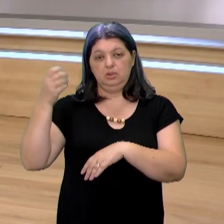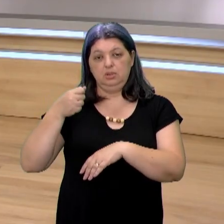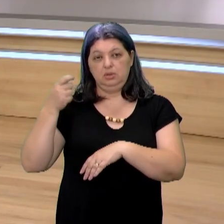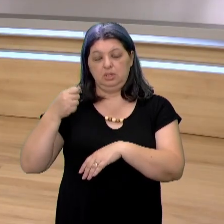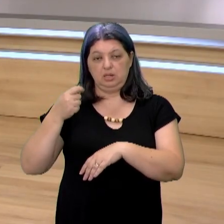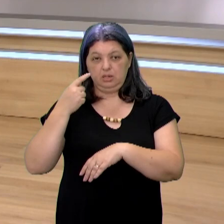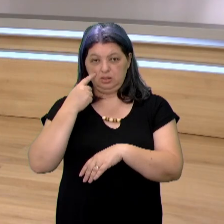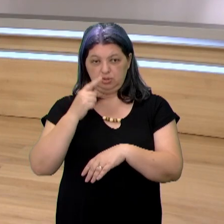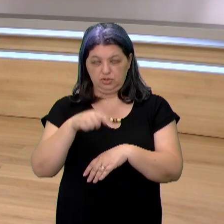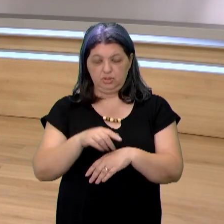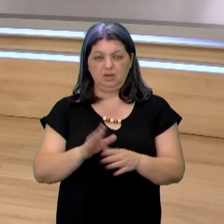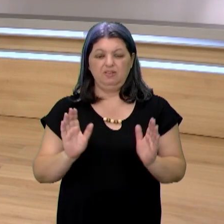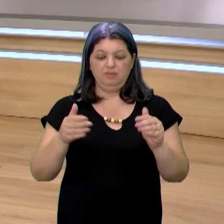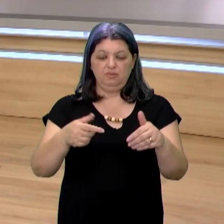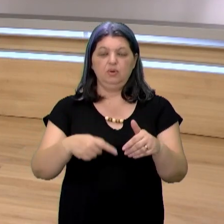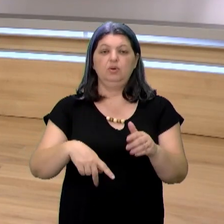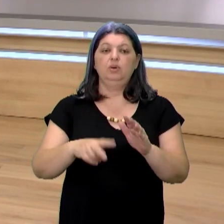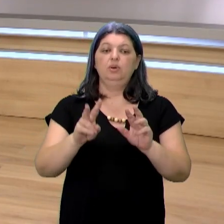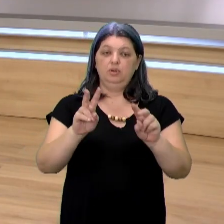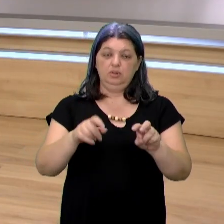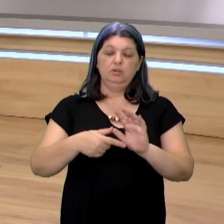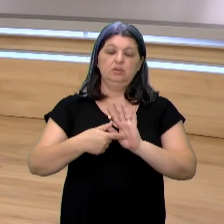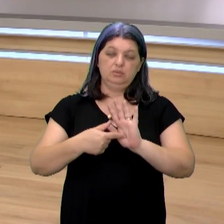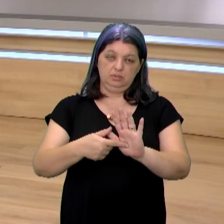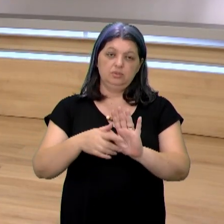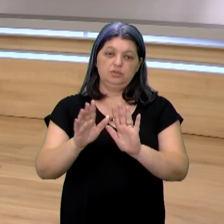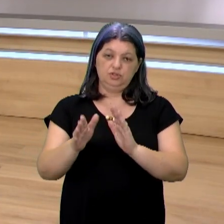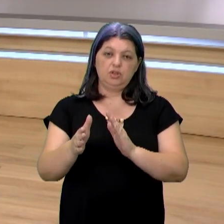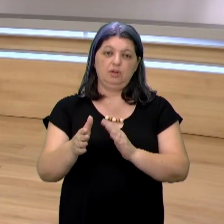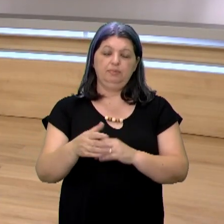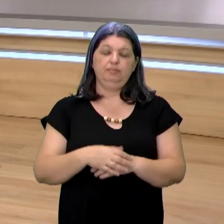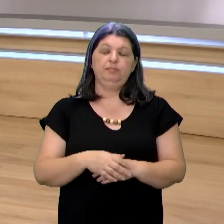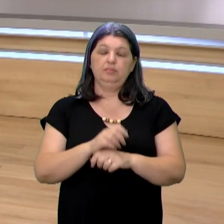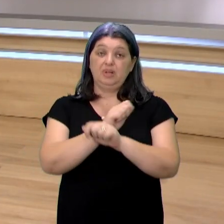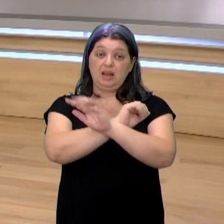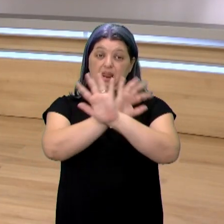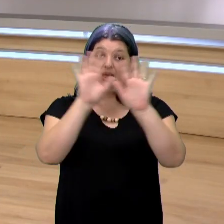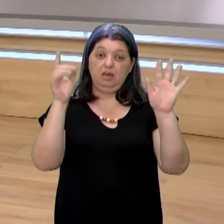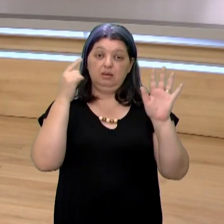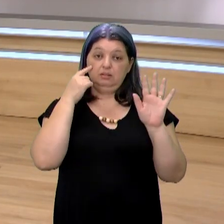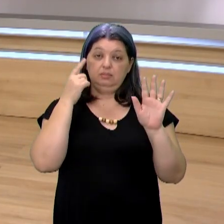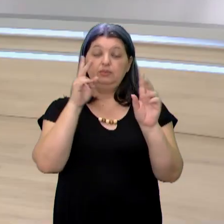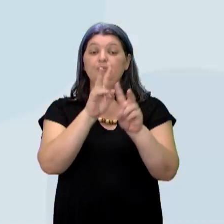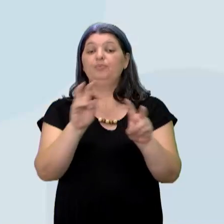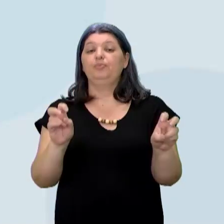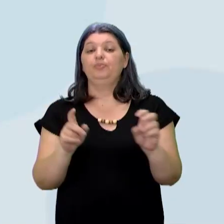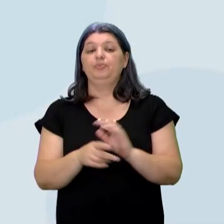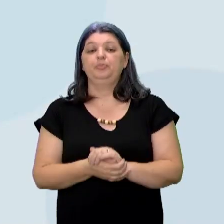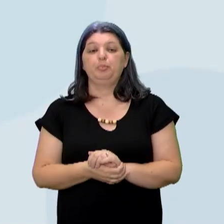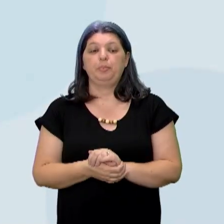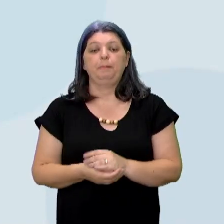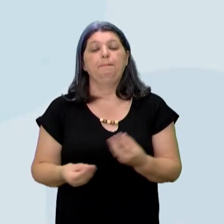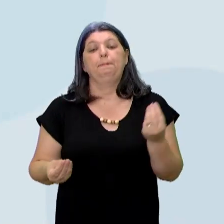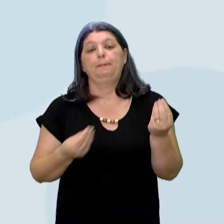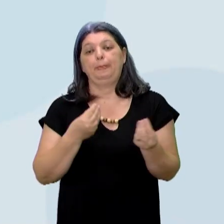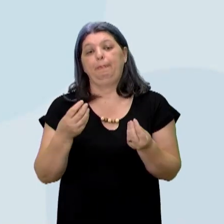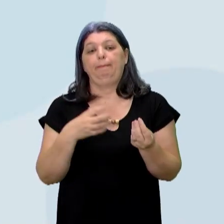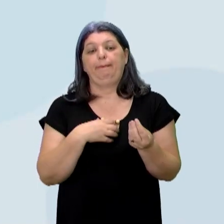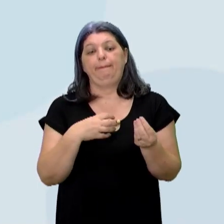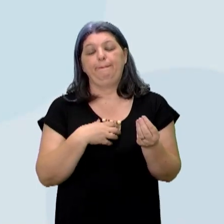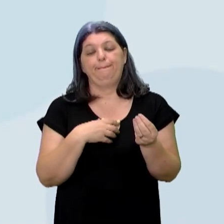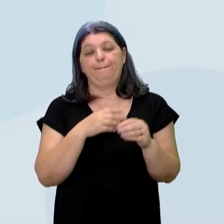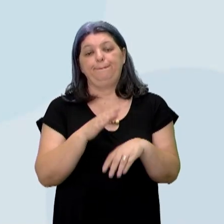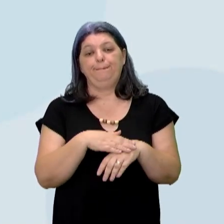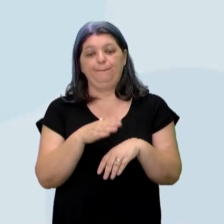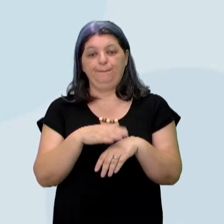o foco, até o título já sugere, já te ajuda. O título fala sobre maneira de produzir o leite em pó. É bem